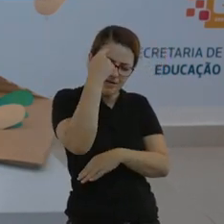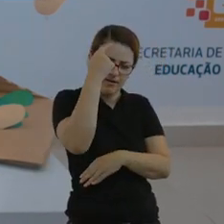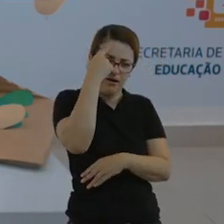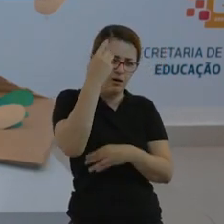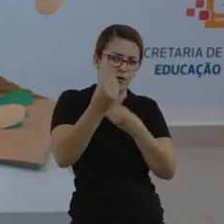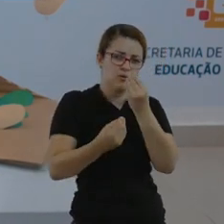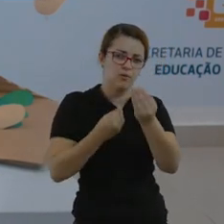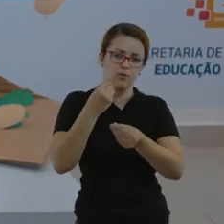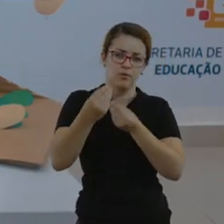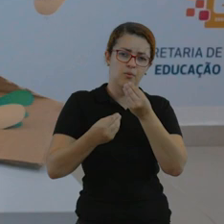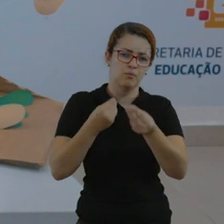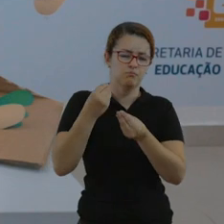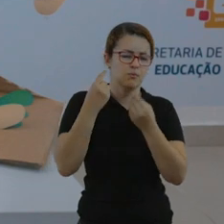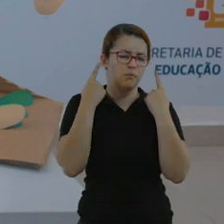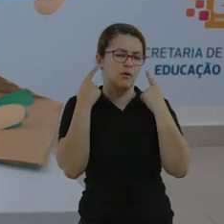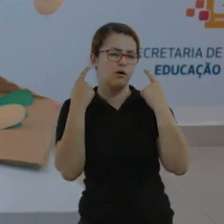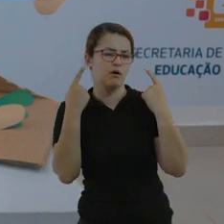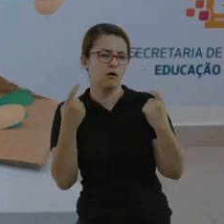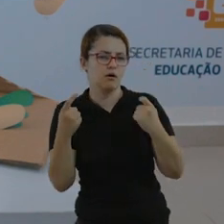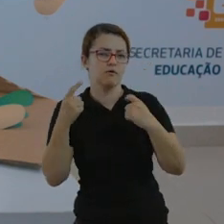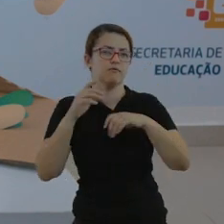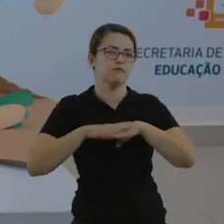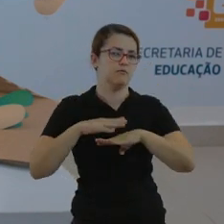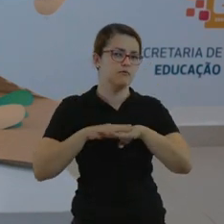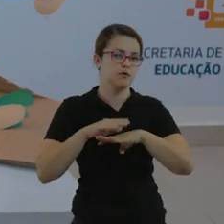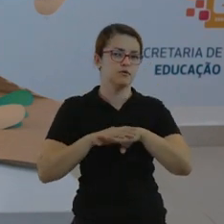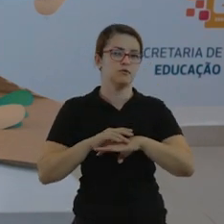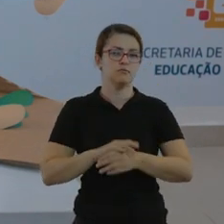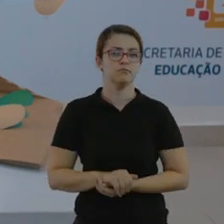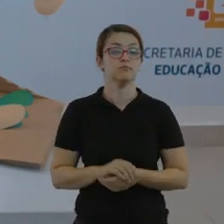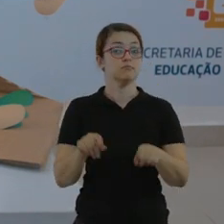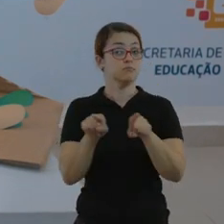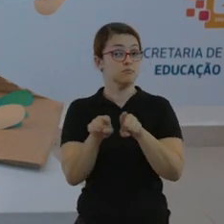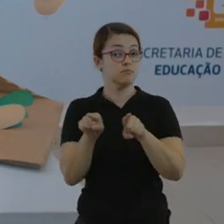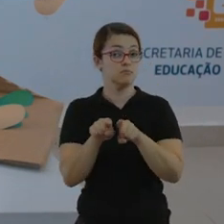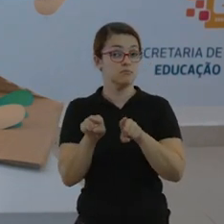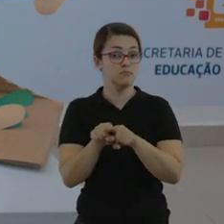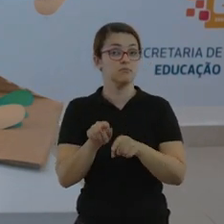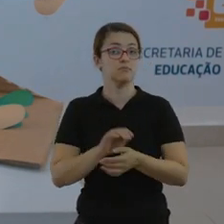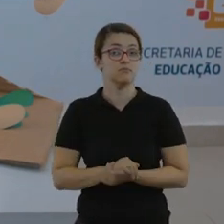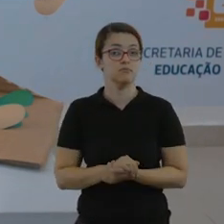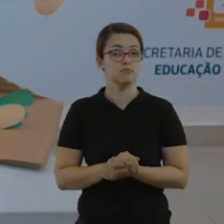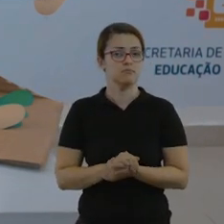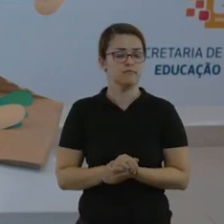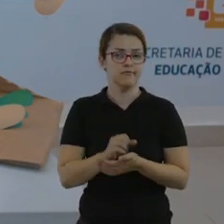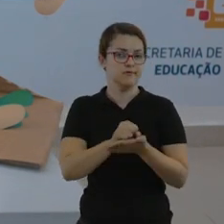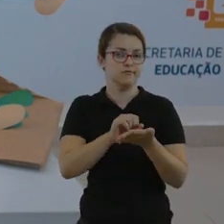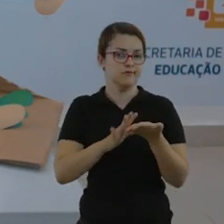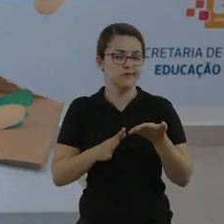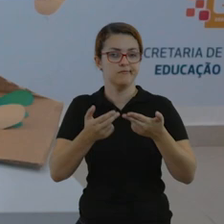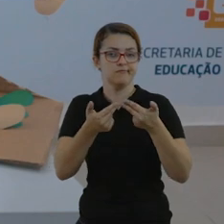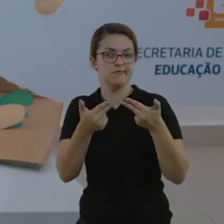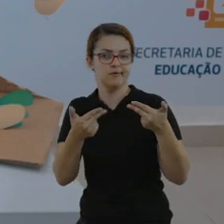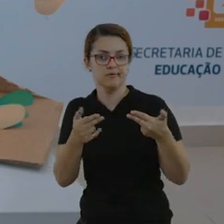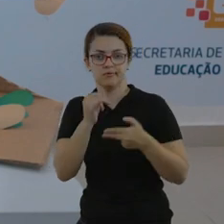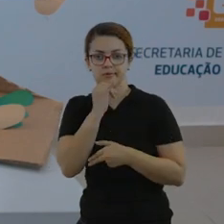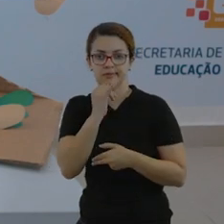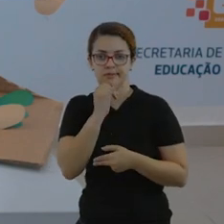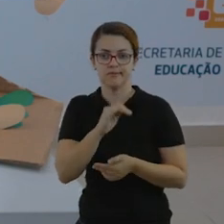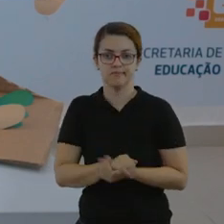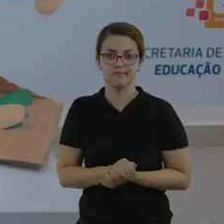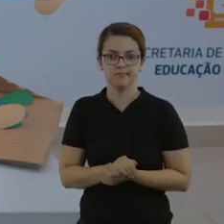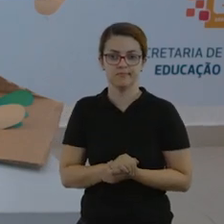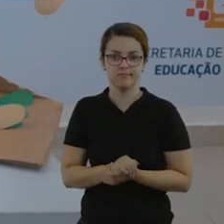em quais são os sons que cada um pode produzir. Também você pode fazer outras atividades, como por